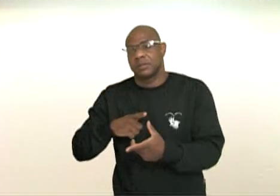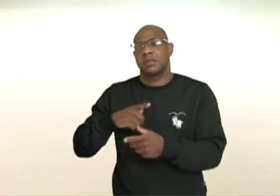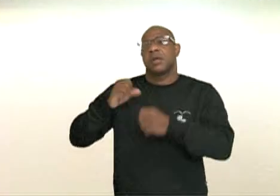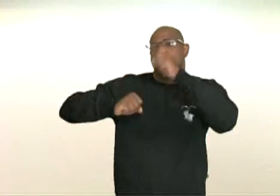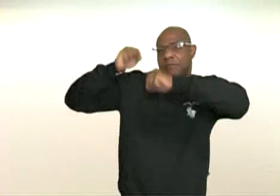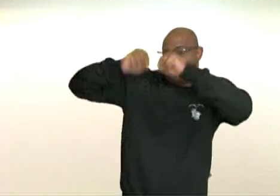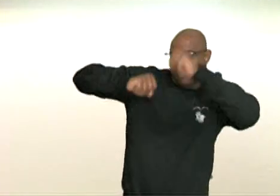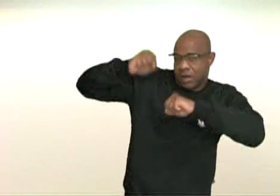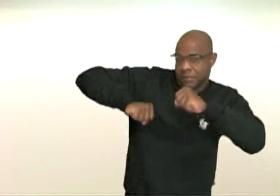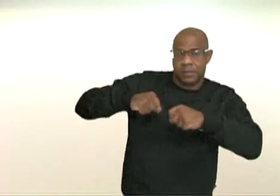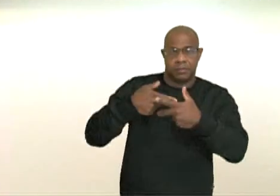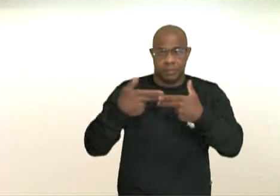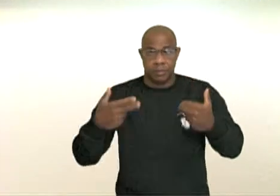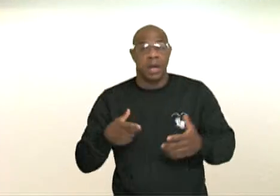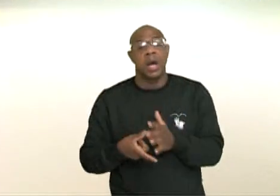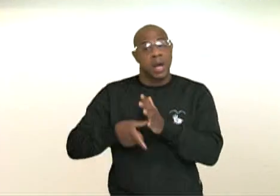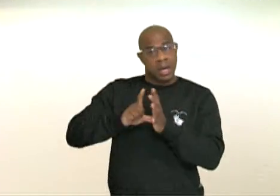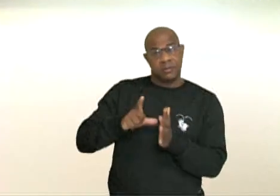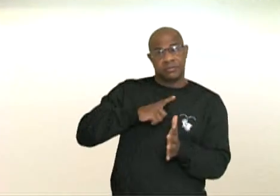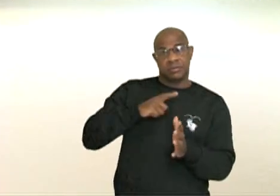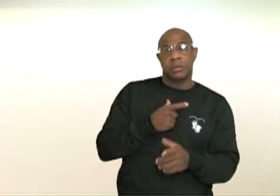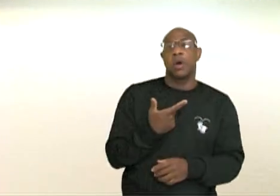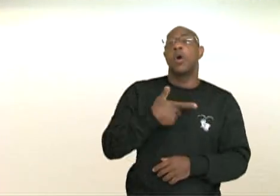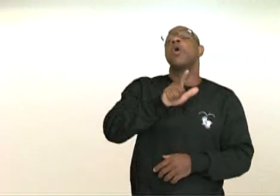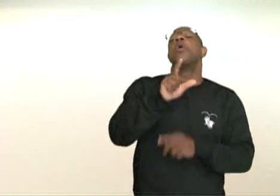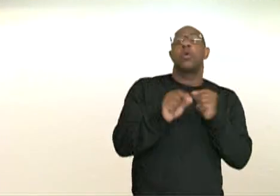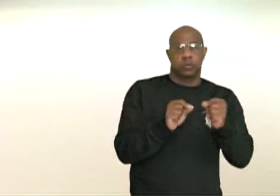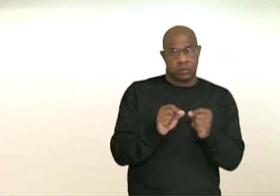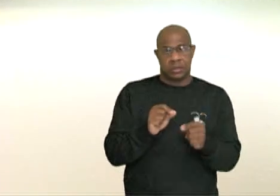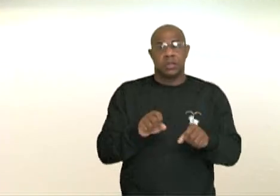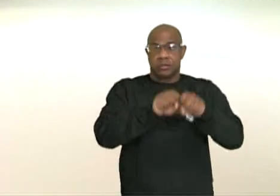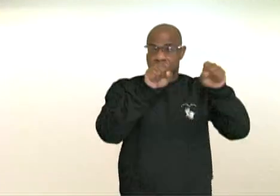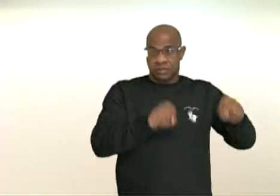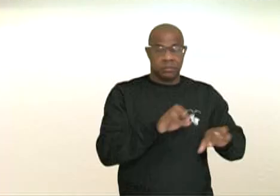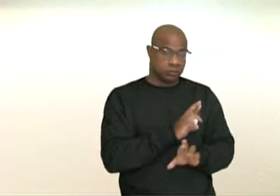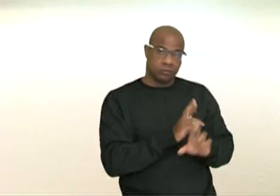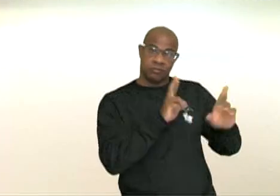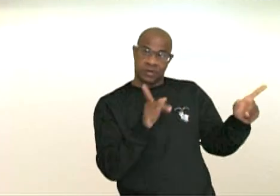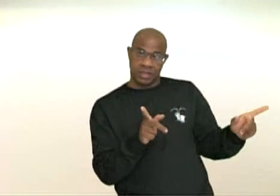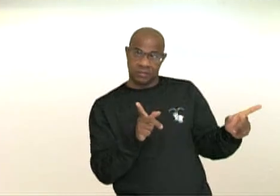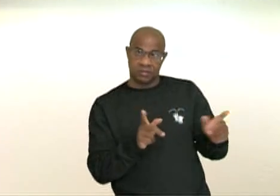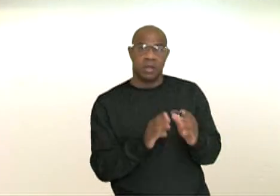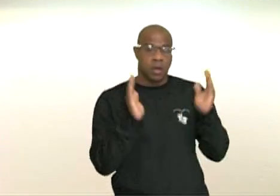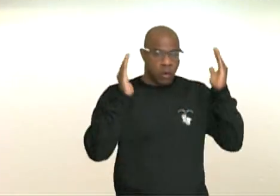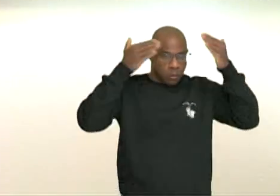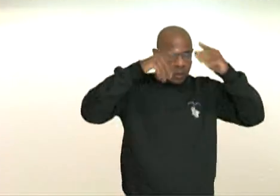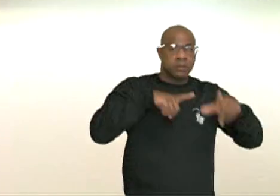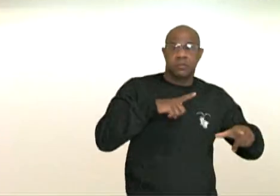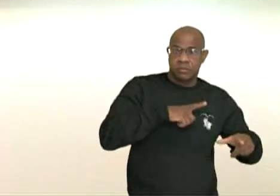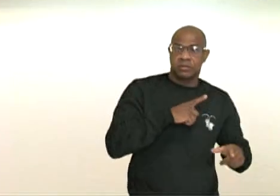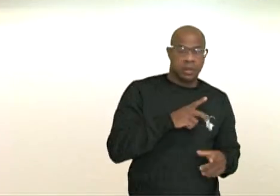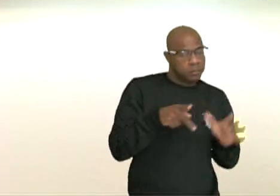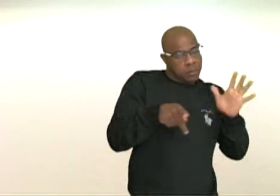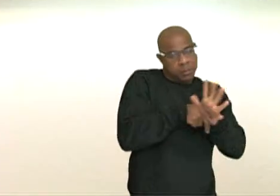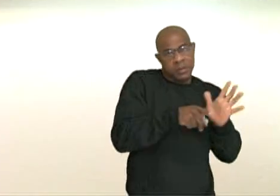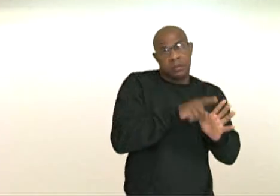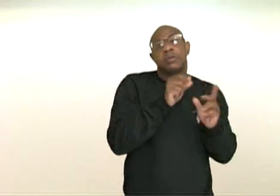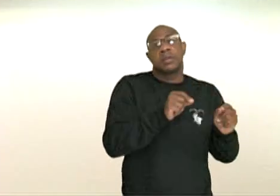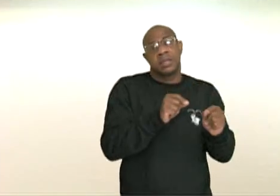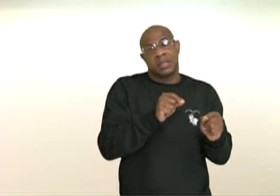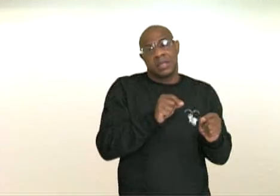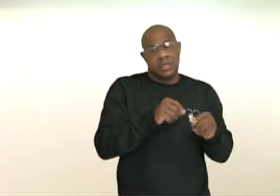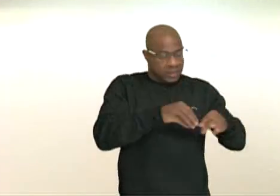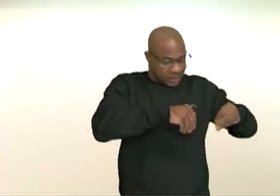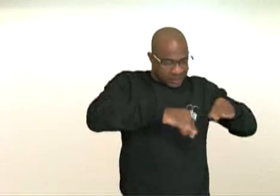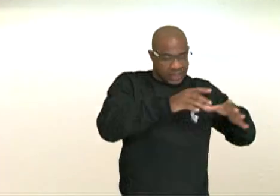indústrias. Antes, a gente tinha outros cenários, camponeses que eram proprietários das suas terras respondiam apenas aos senhores feudais.